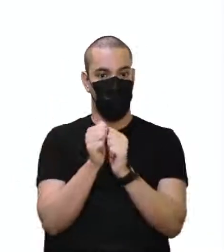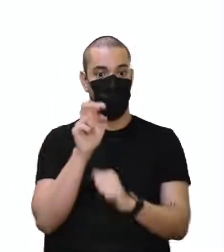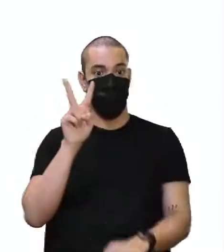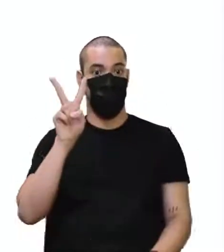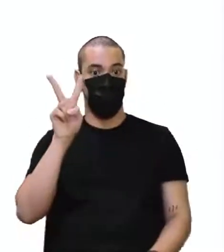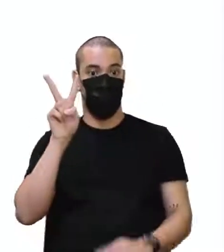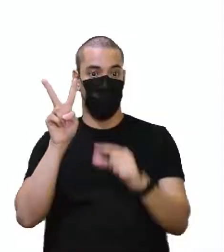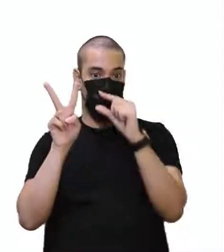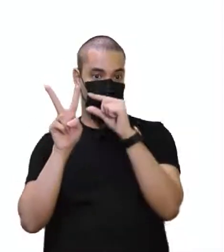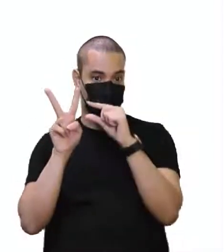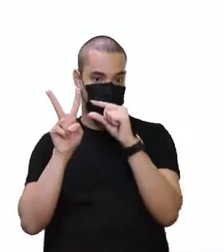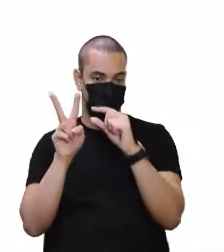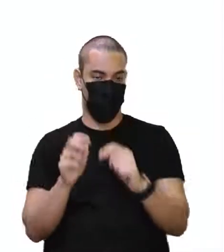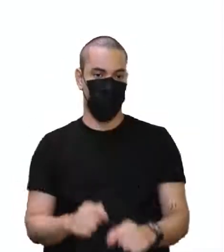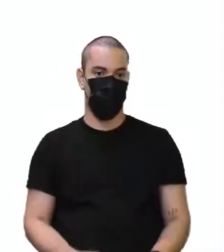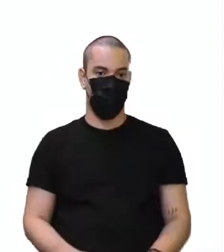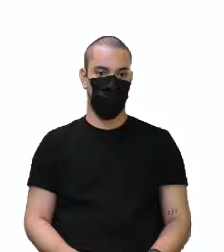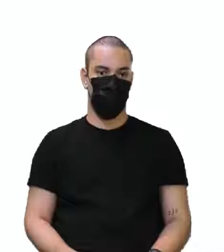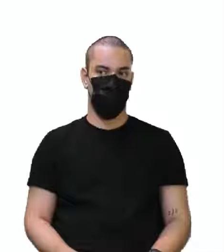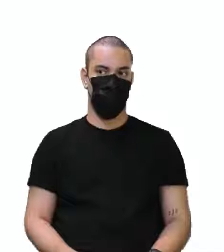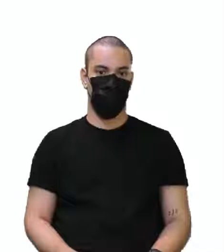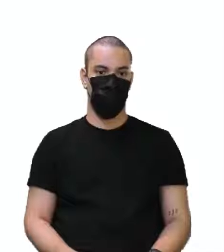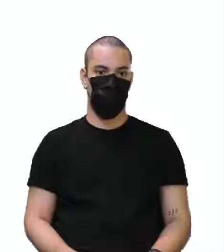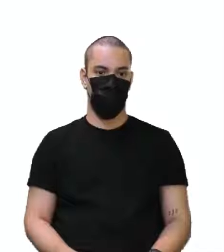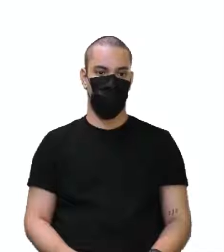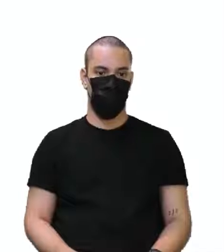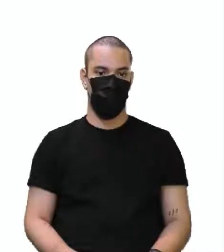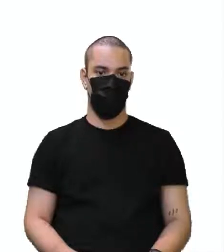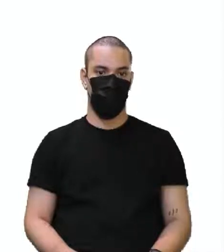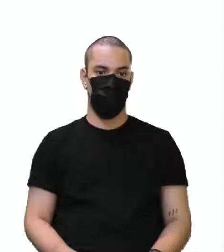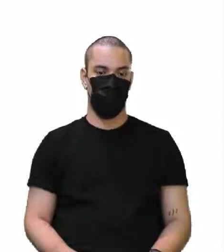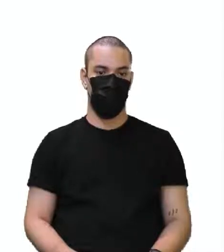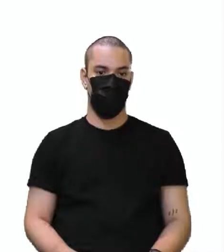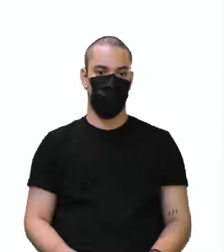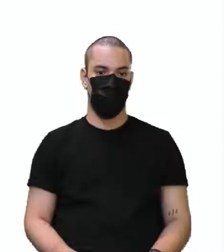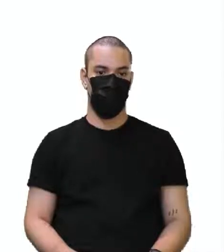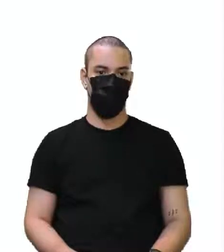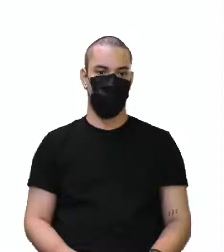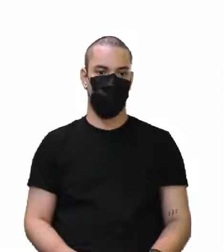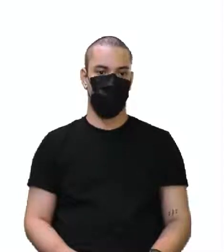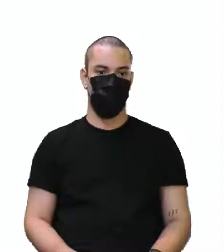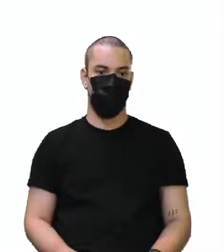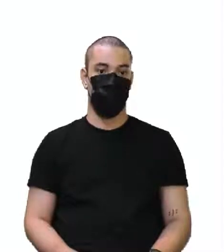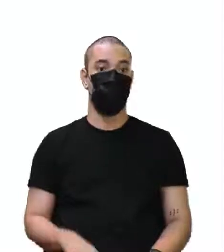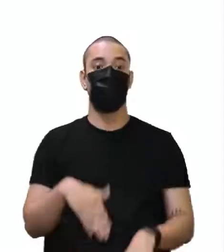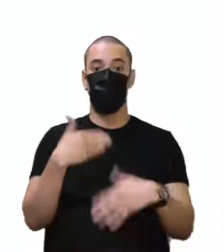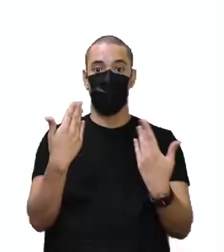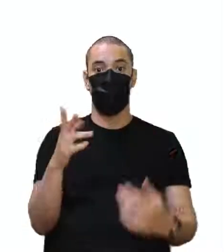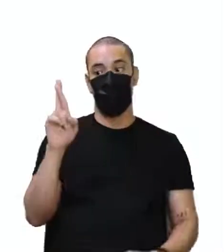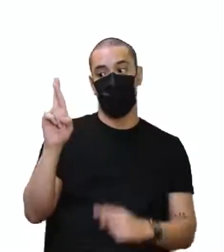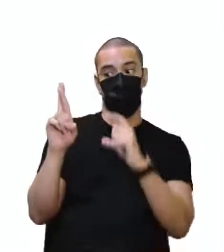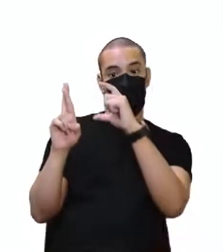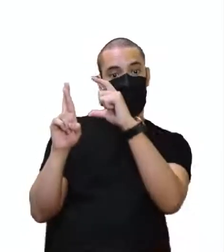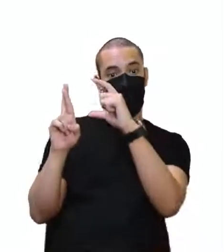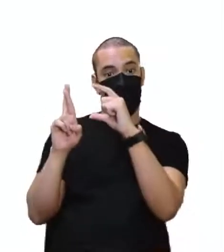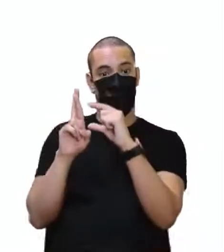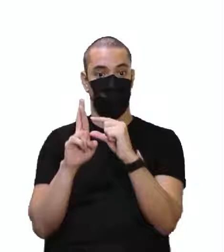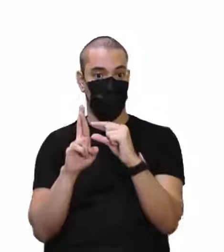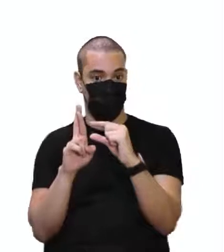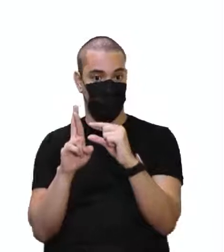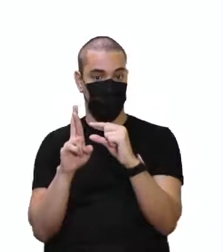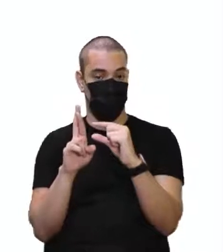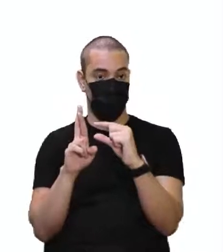Vzinho. Tá? Vzão com Vzinho. e o Rzão com